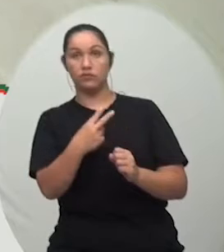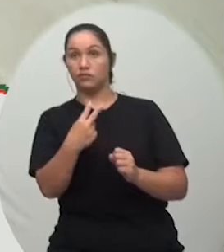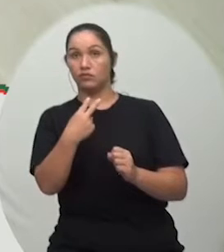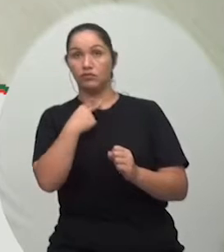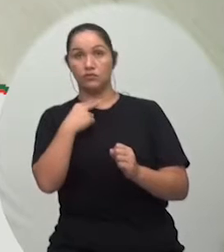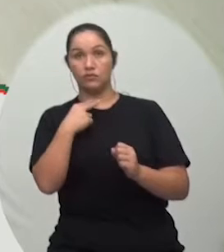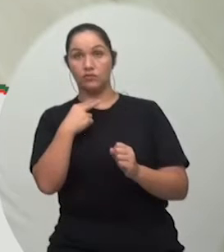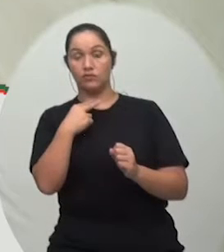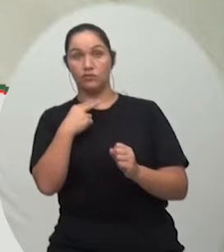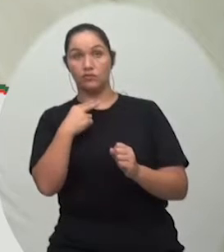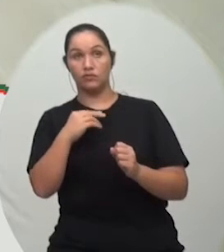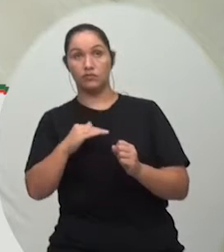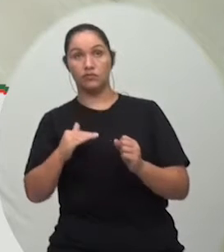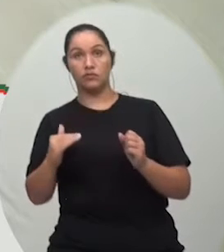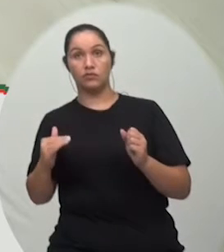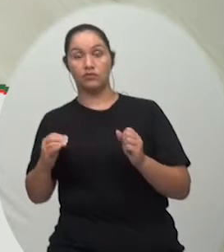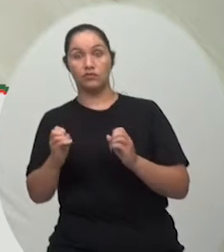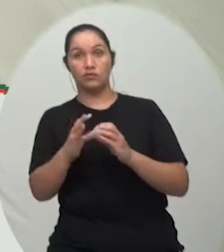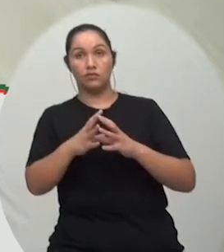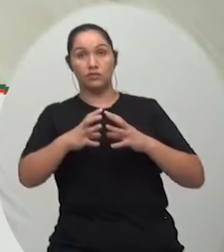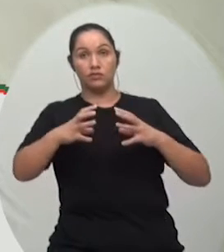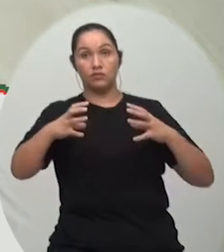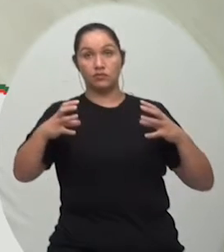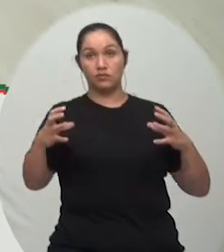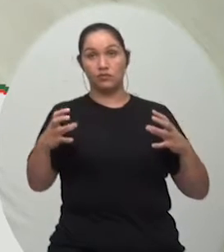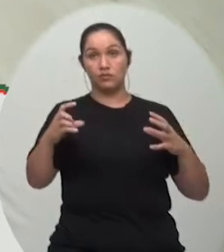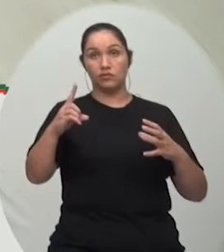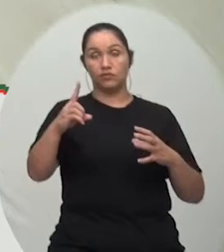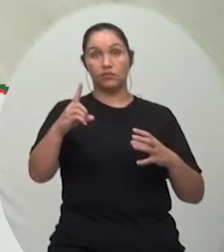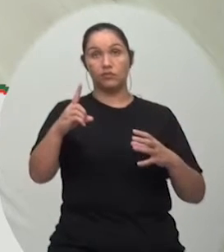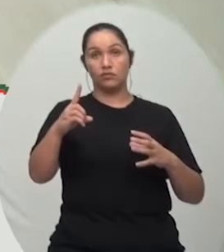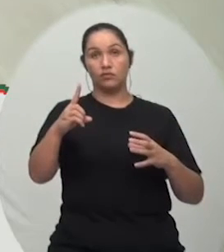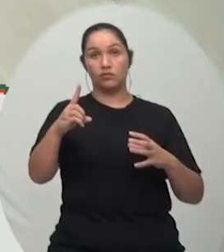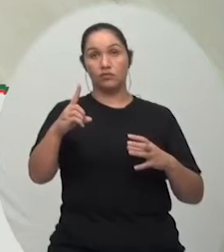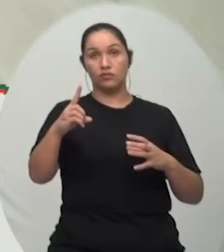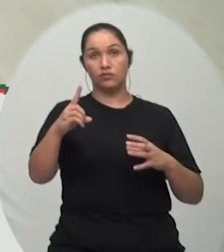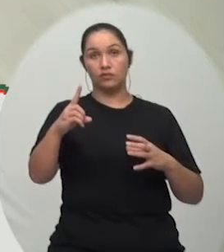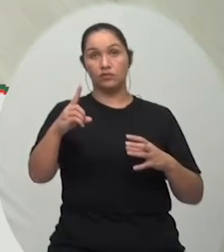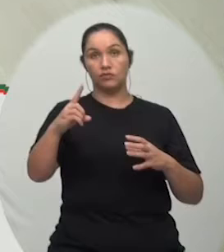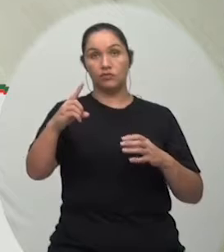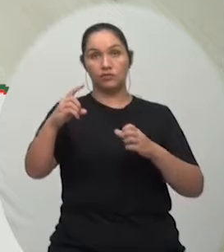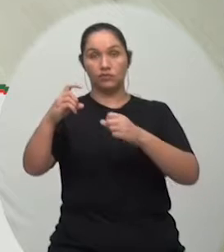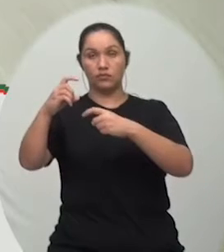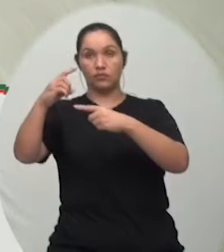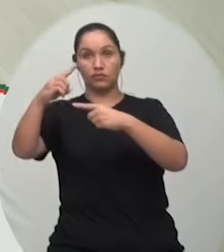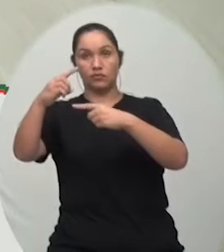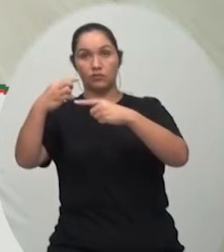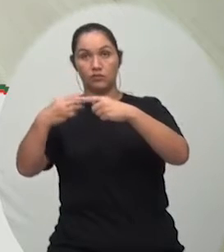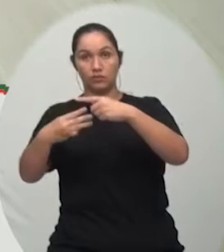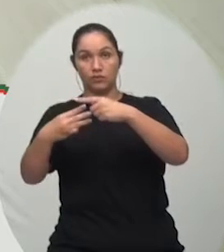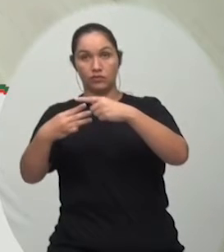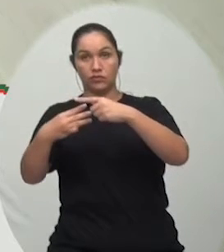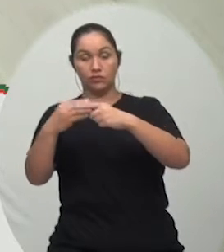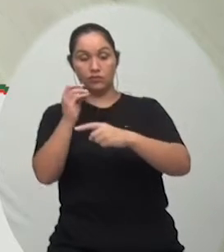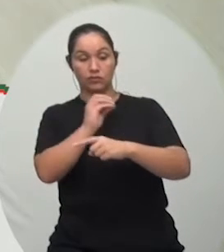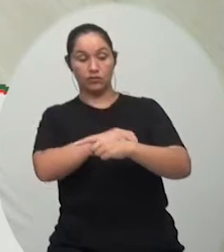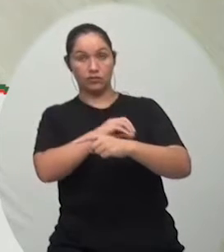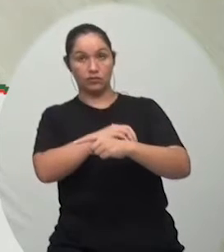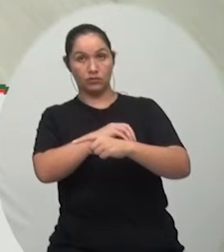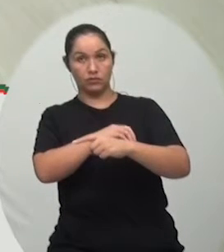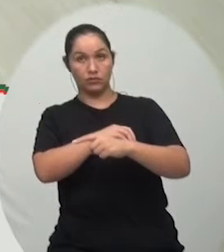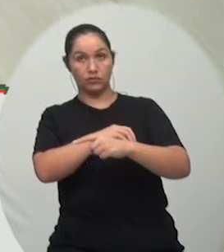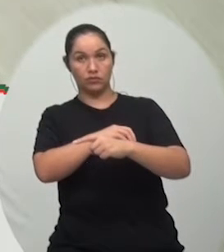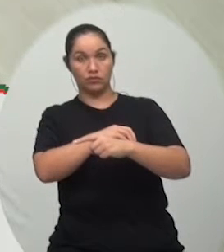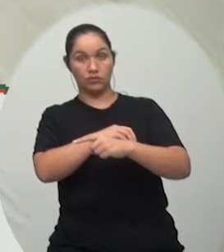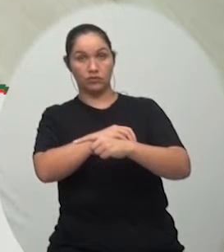renda per capita mensal de um terço do salário mínimo nacional. A Comissão de Justiça e Redação opinou